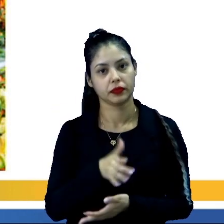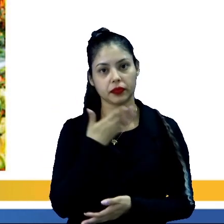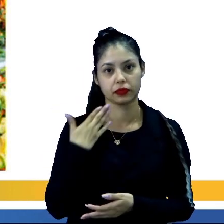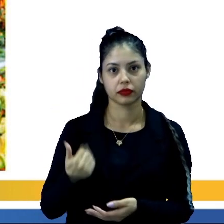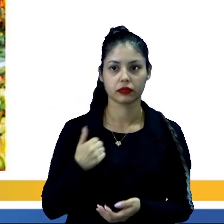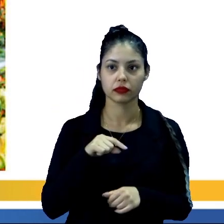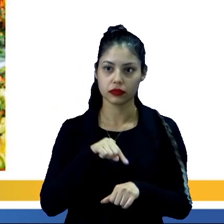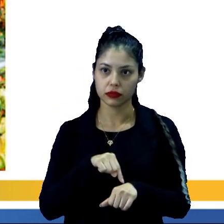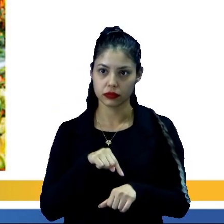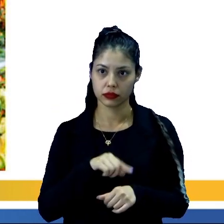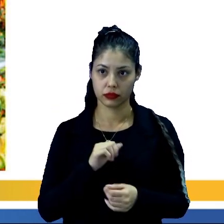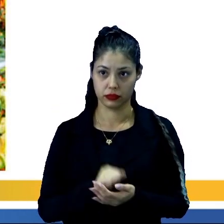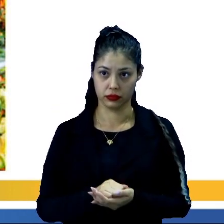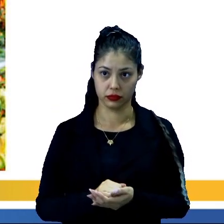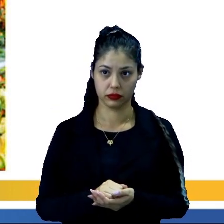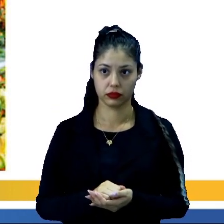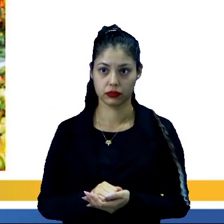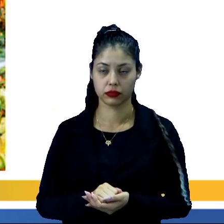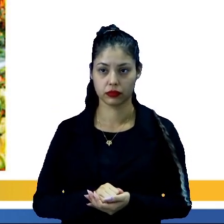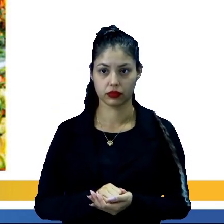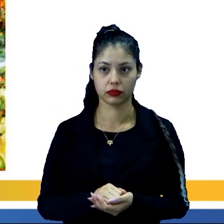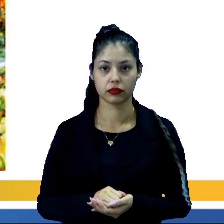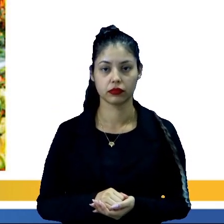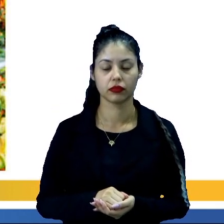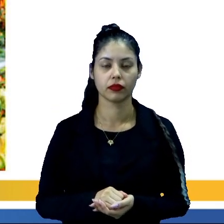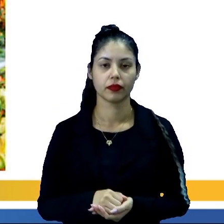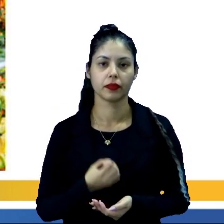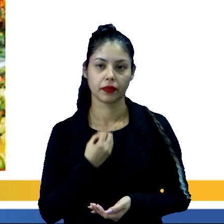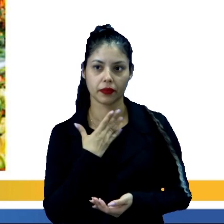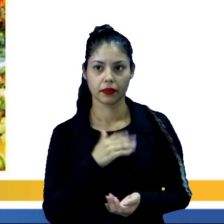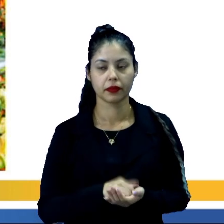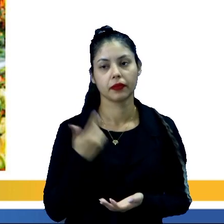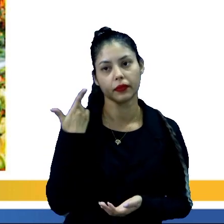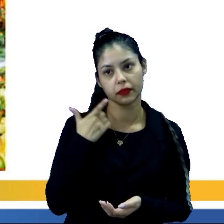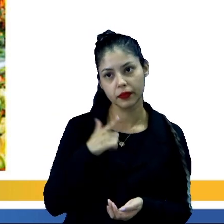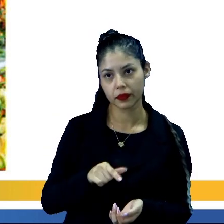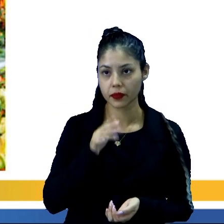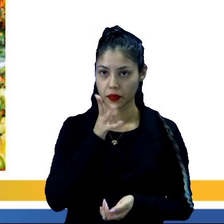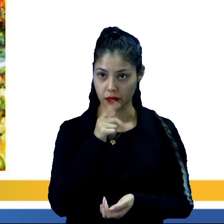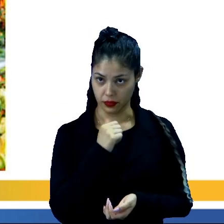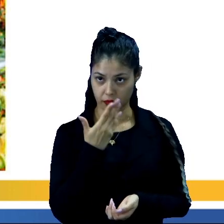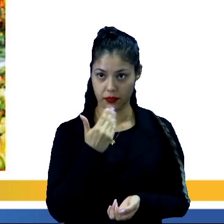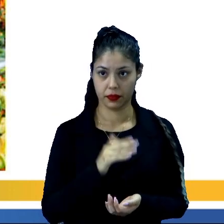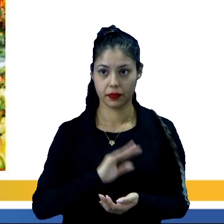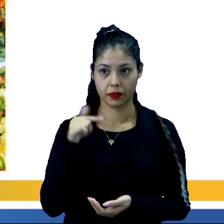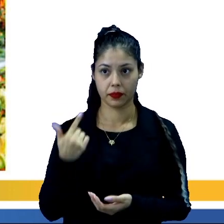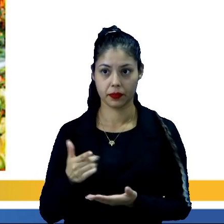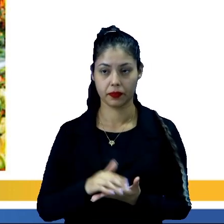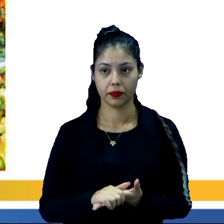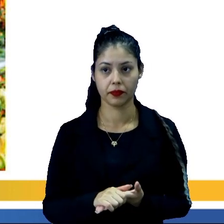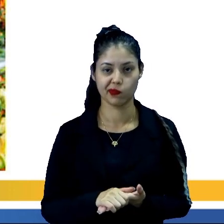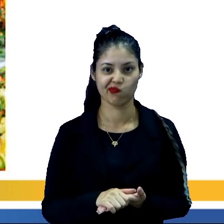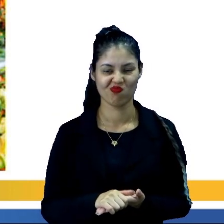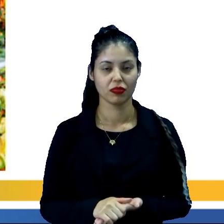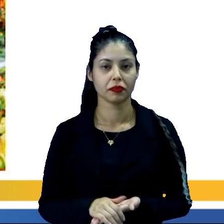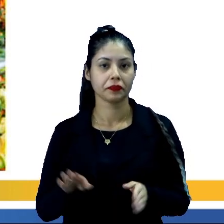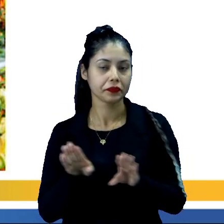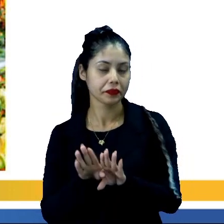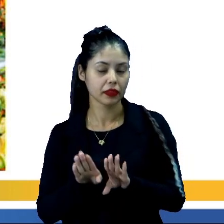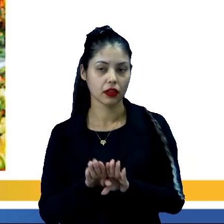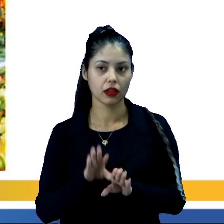fique mais tempo, né, com essa sensação de saciedade e a gente demore mais tempo ali para a próxima refeição.